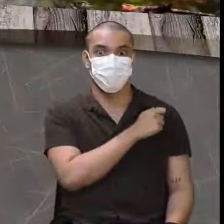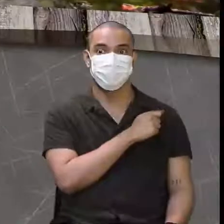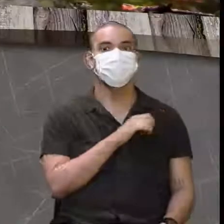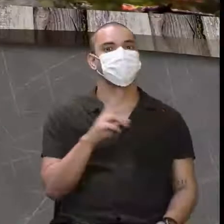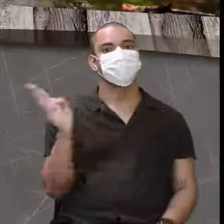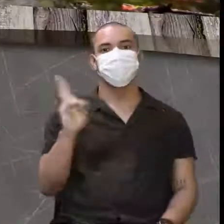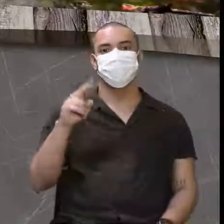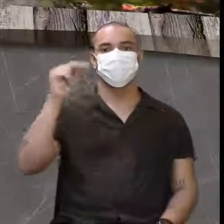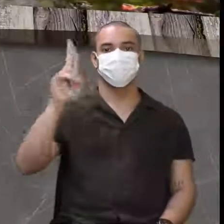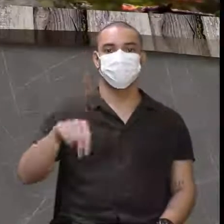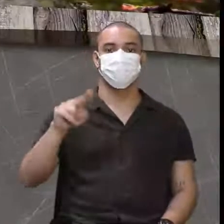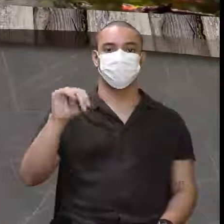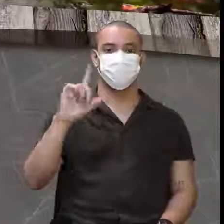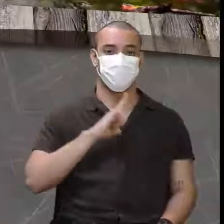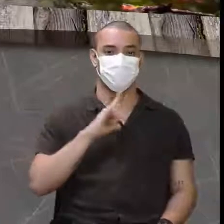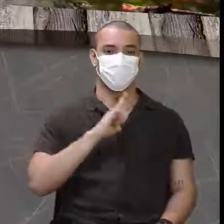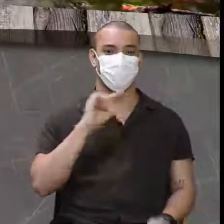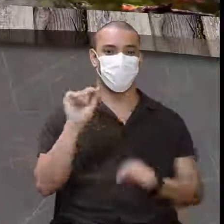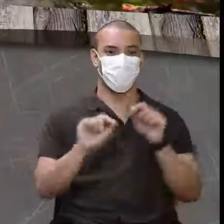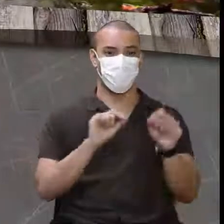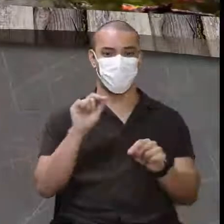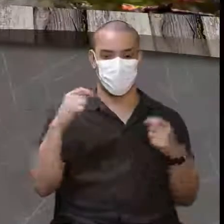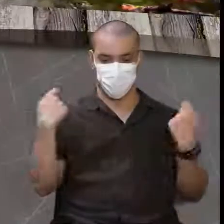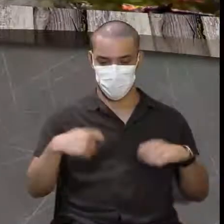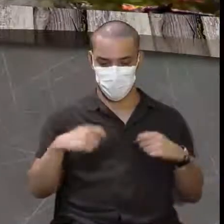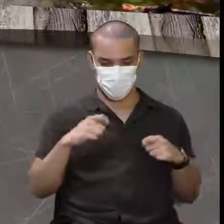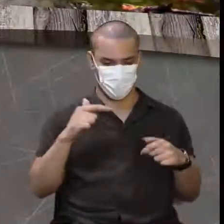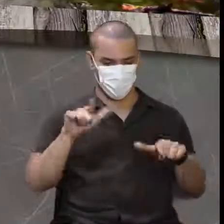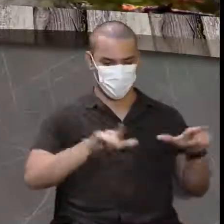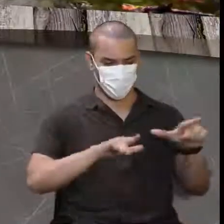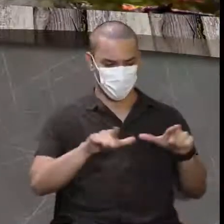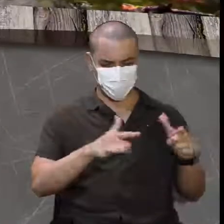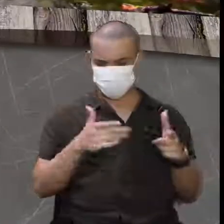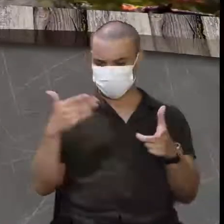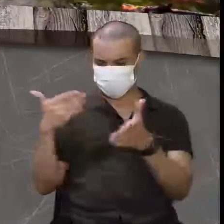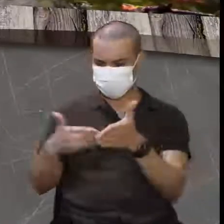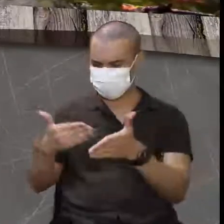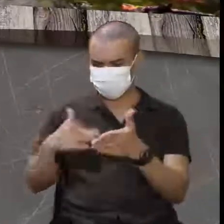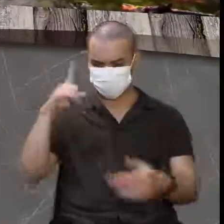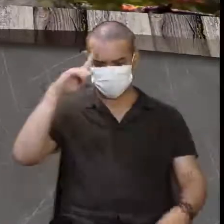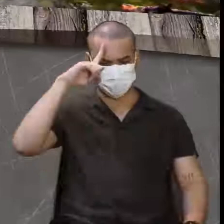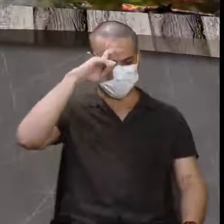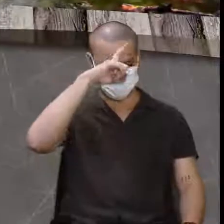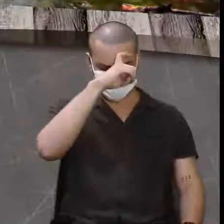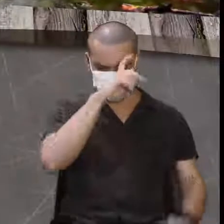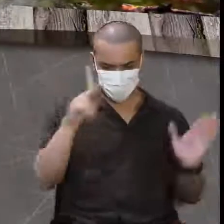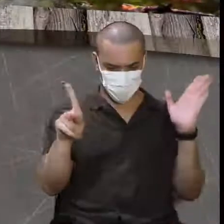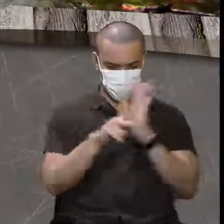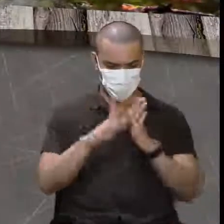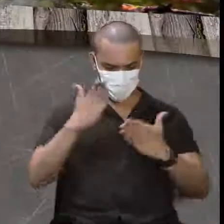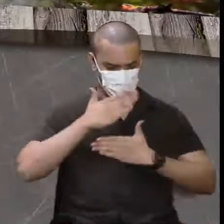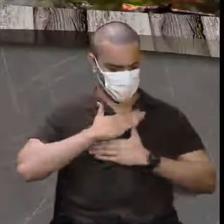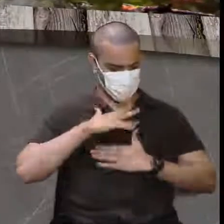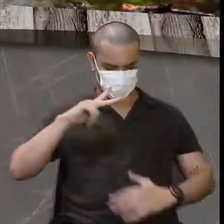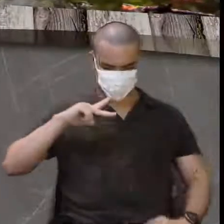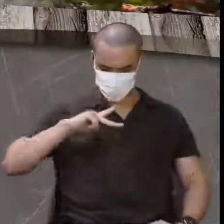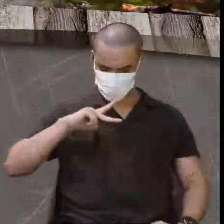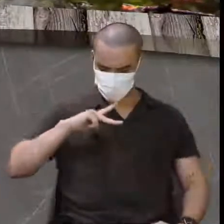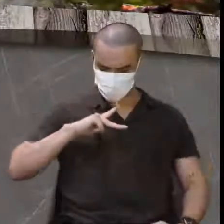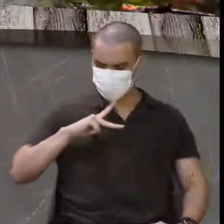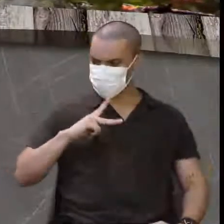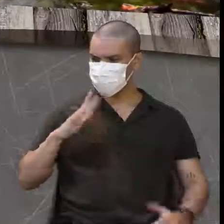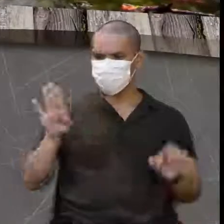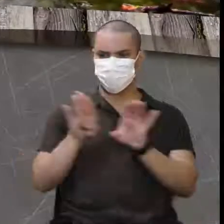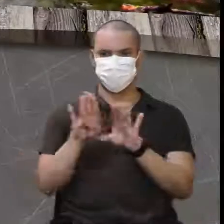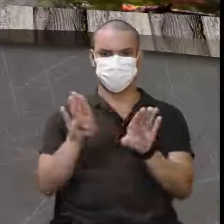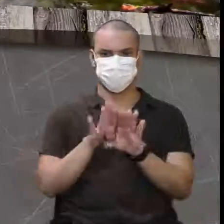nunca, teve que superar tanto dificuldades suas, pessoais. E aí a